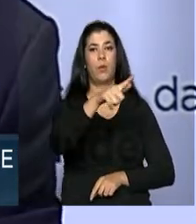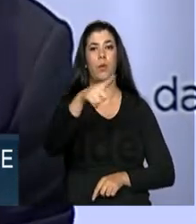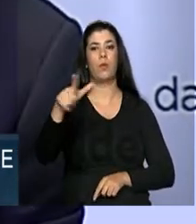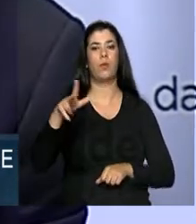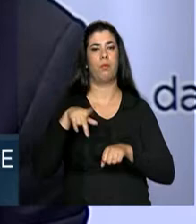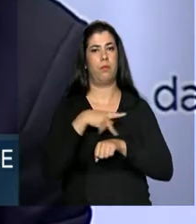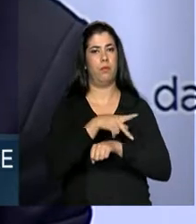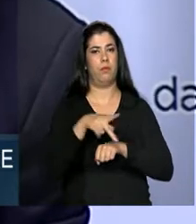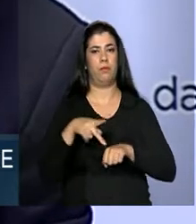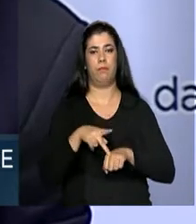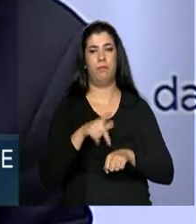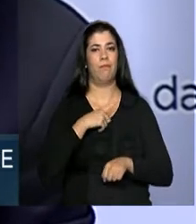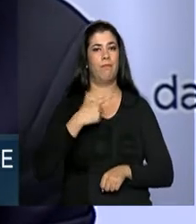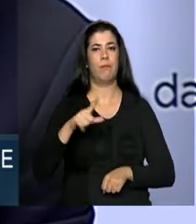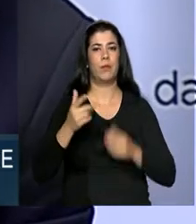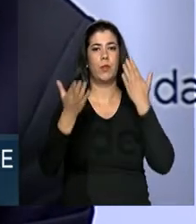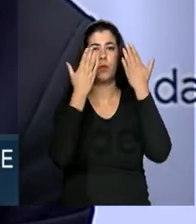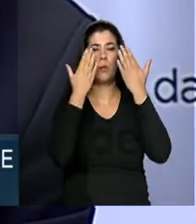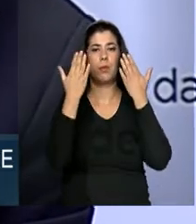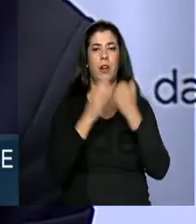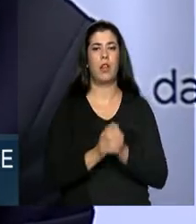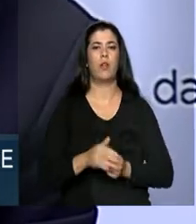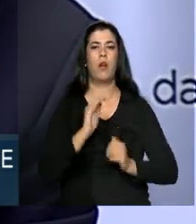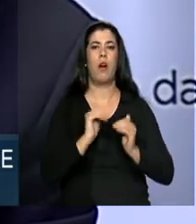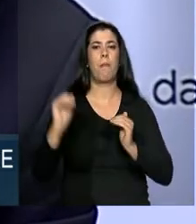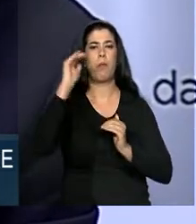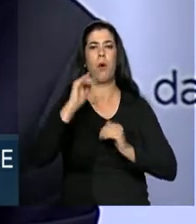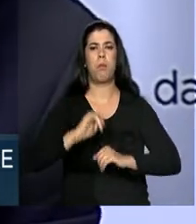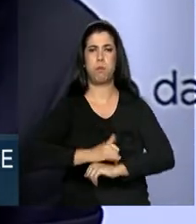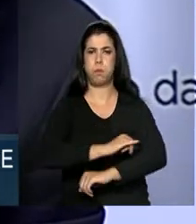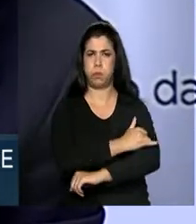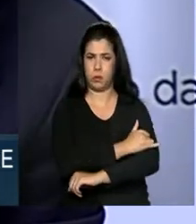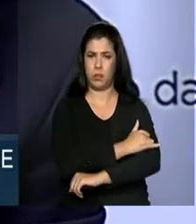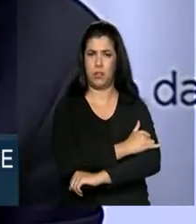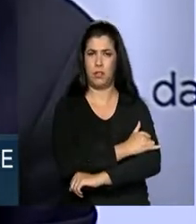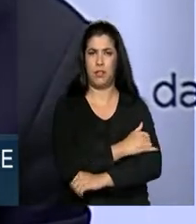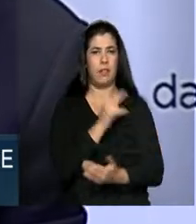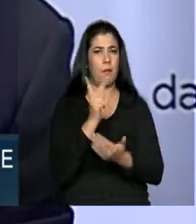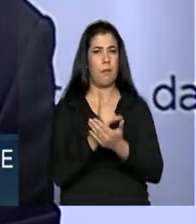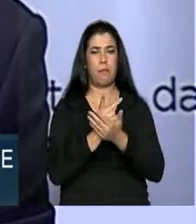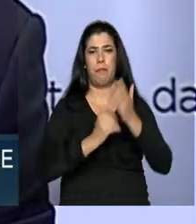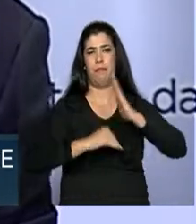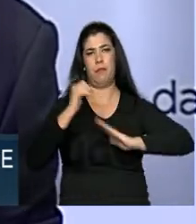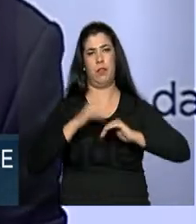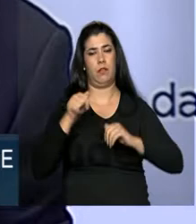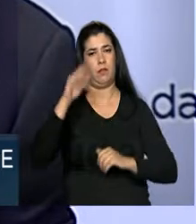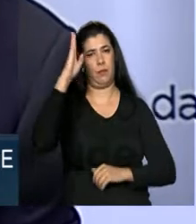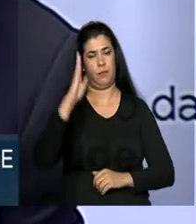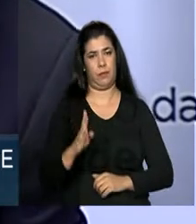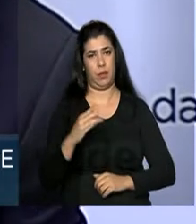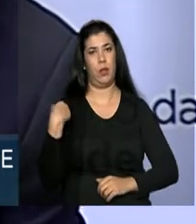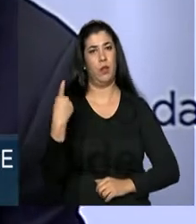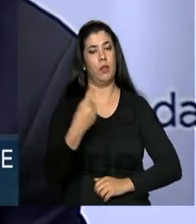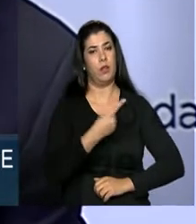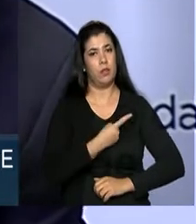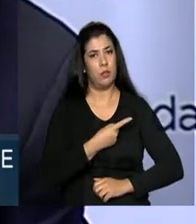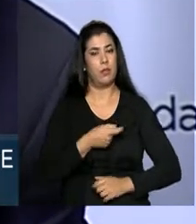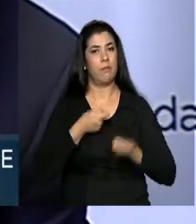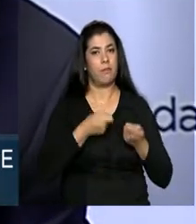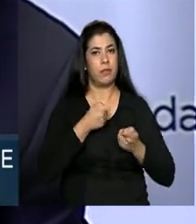países não têm, inclusive em relação ao sobrepeso, a mesma tendência que nós temos. A tendência é de continuar crescendo de